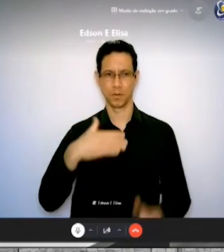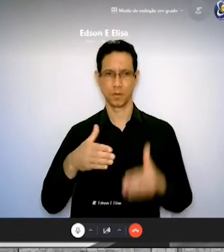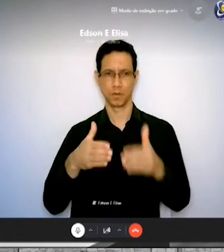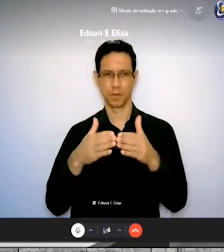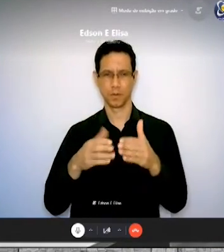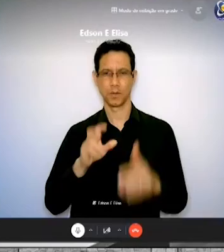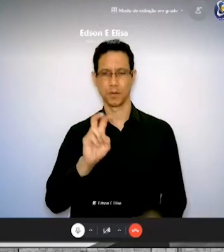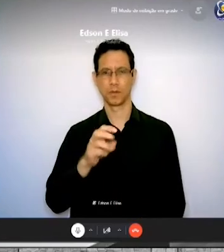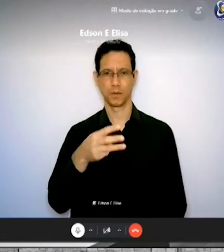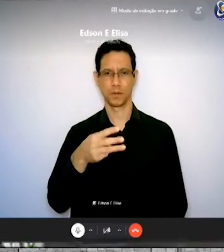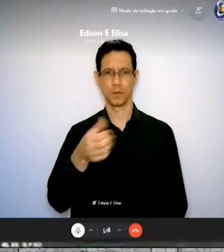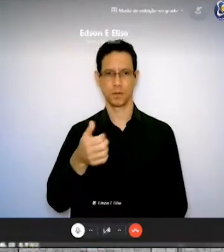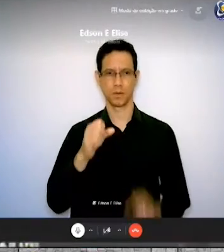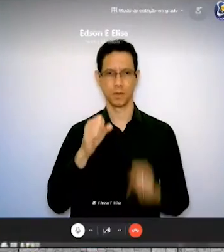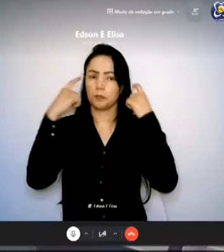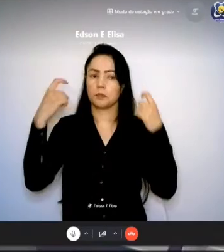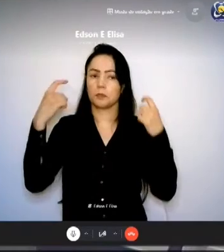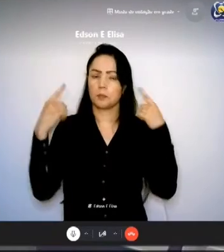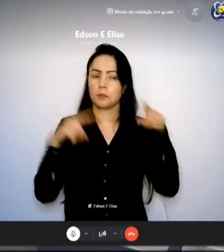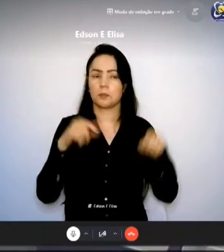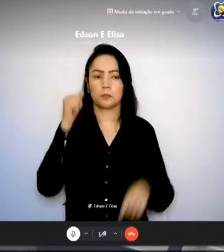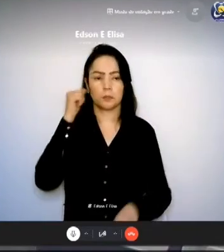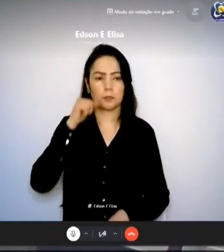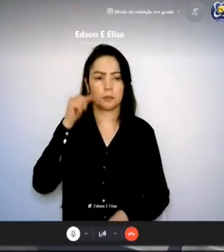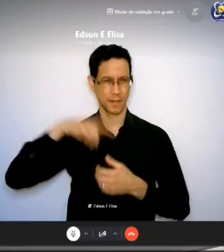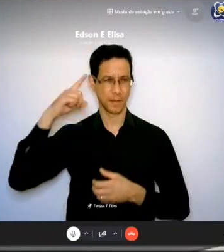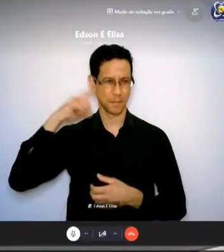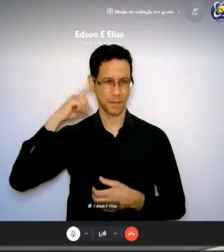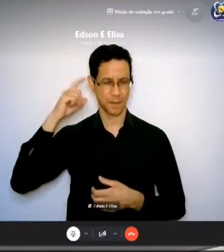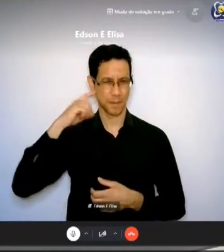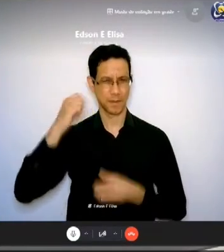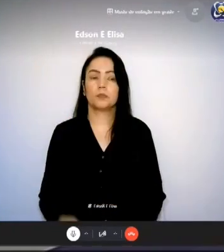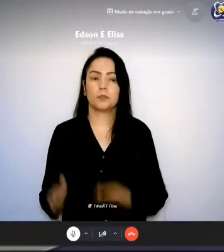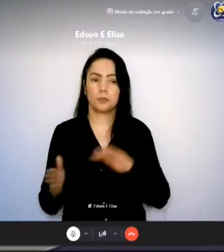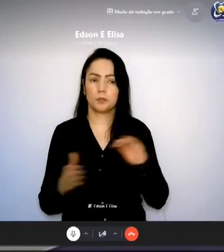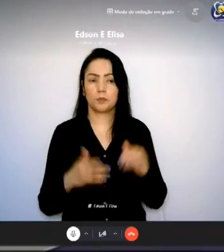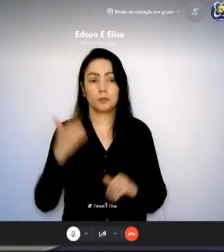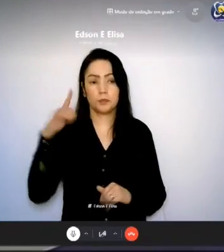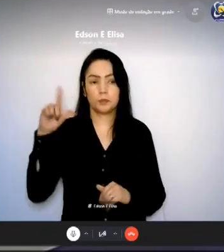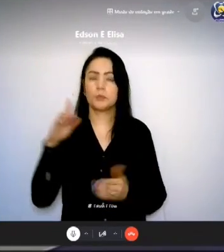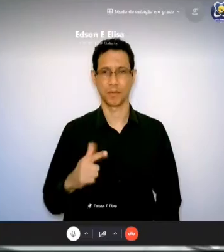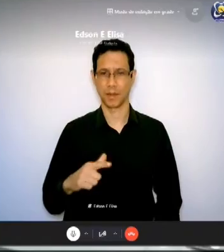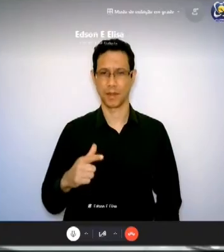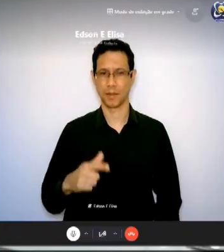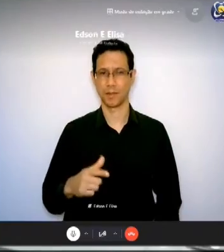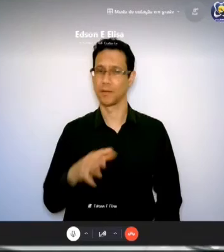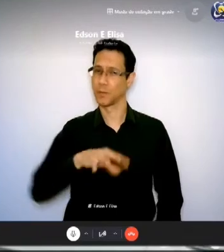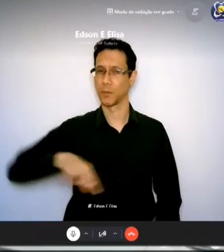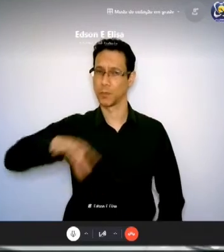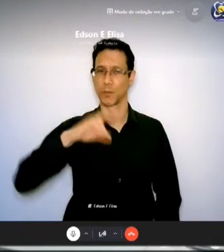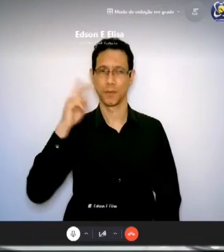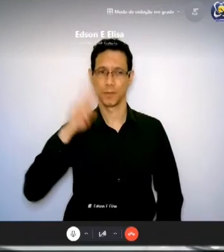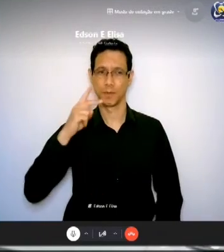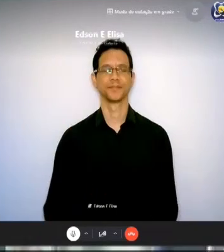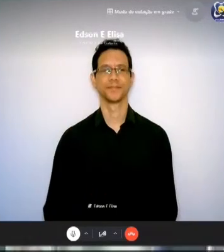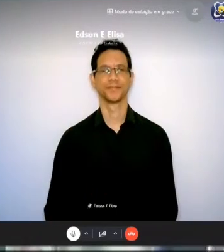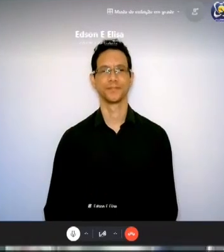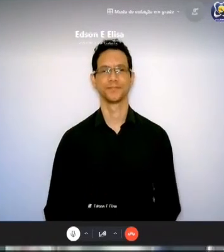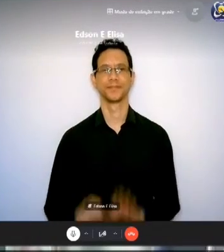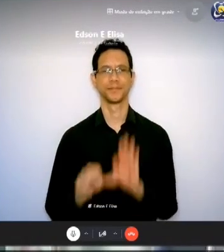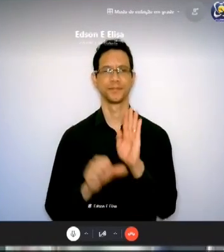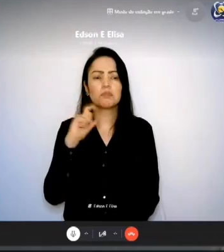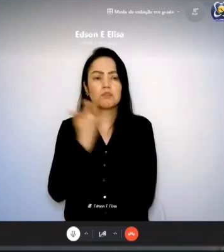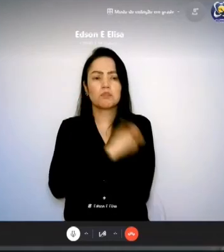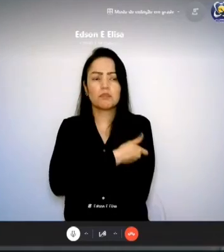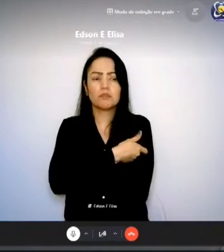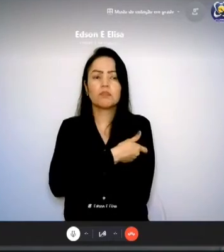sobre temas livres os vereadores Rosiello, Silvio, Abelardo, Alessandra Luquezzi, Kula,